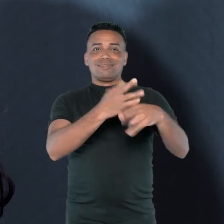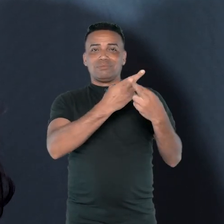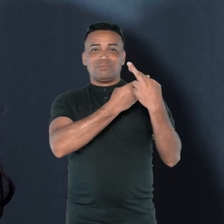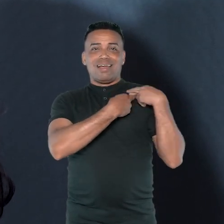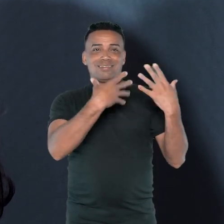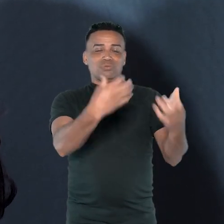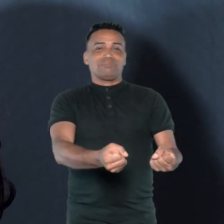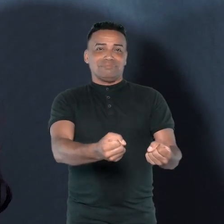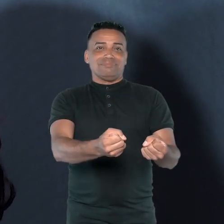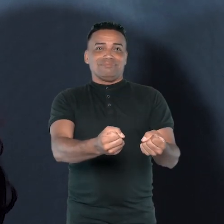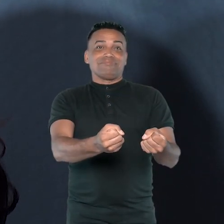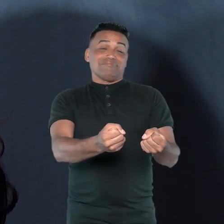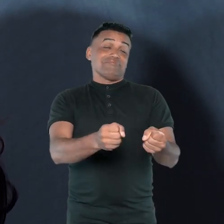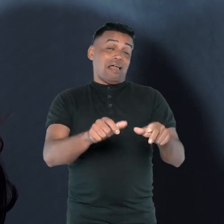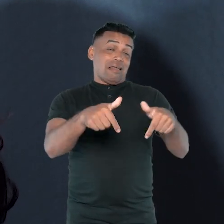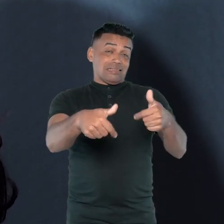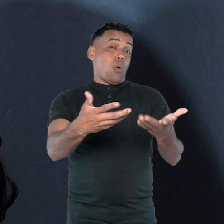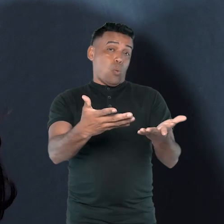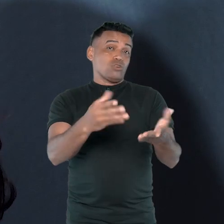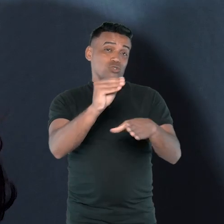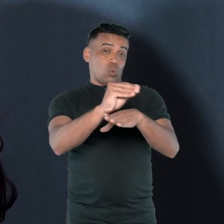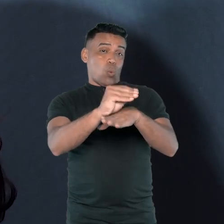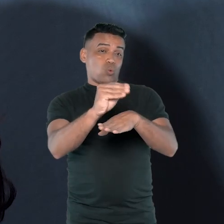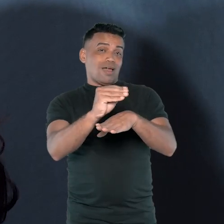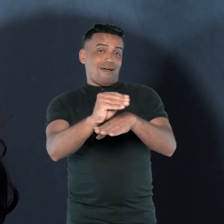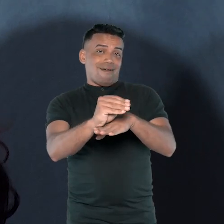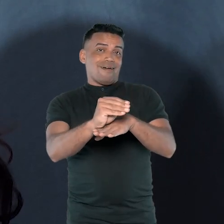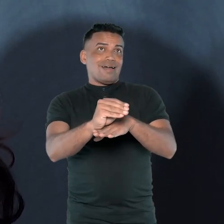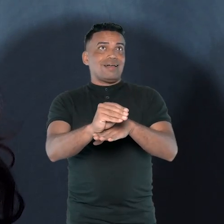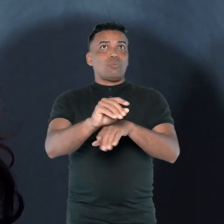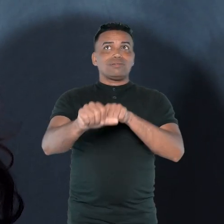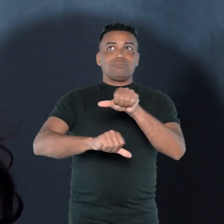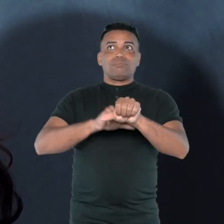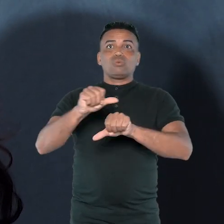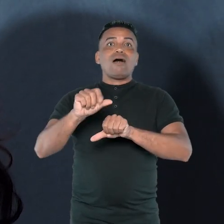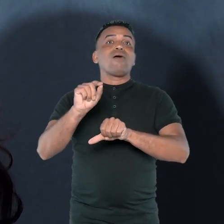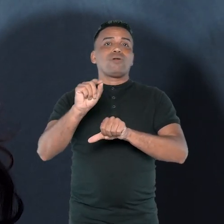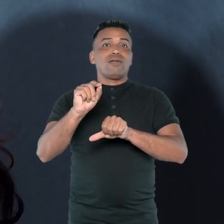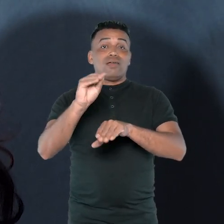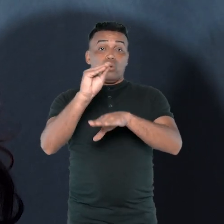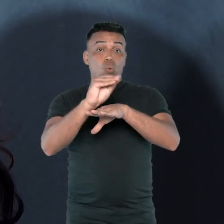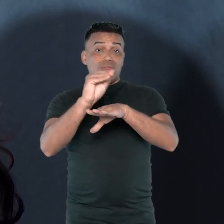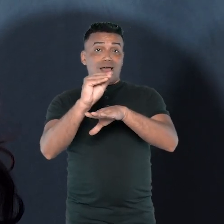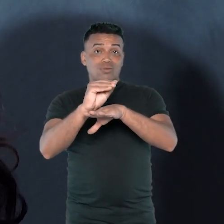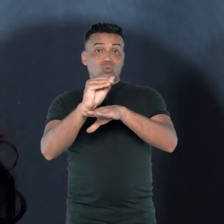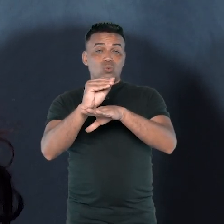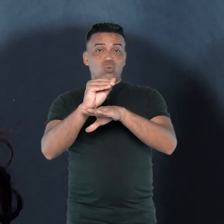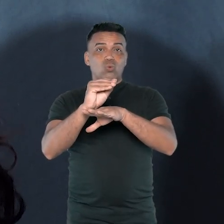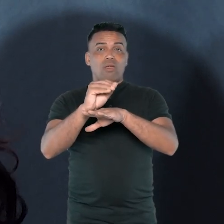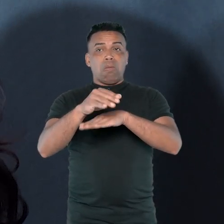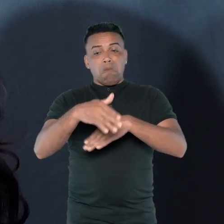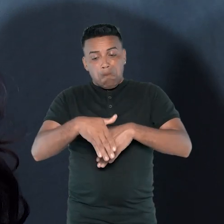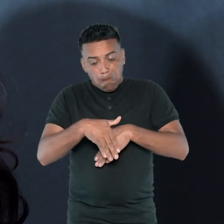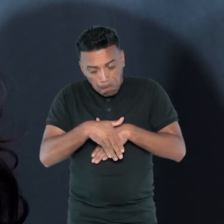exercer algum tipo de atividade, de exercer o cuidado, a gente começa a transformar o cuidado numa